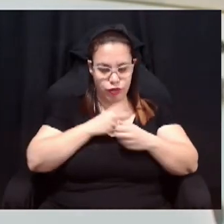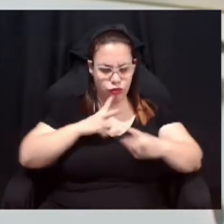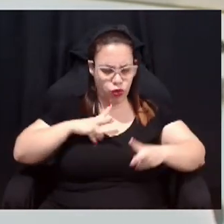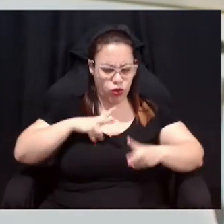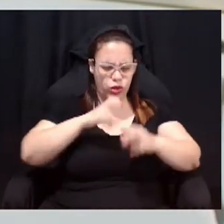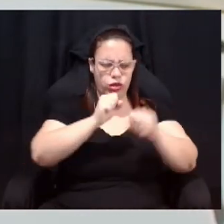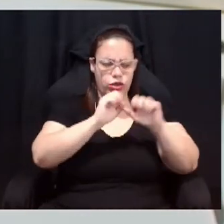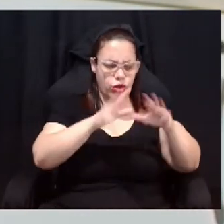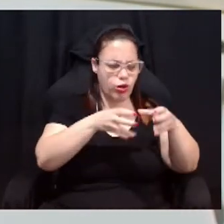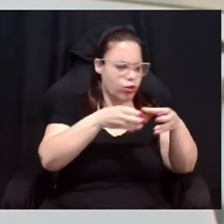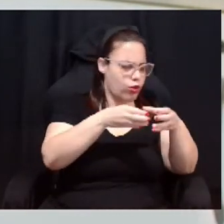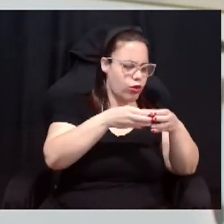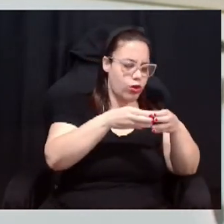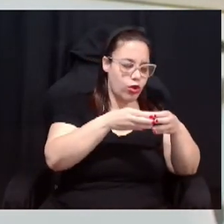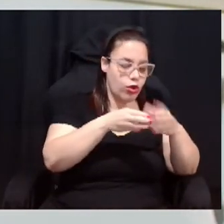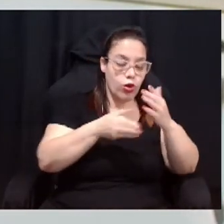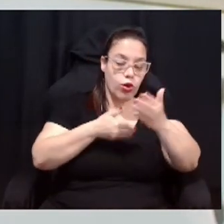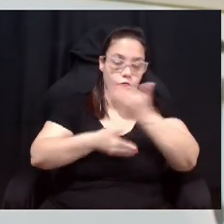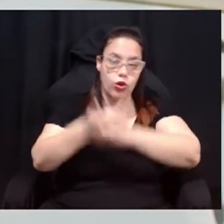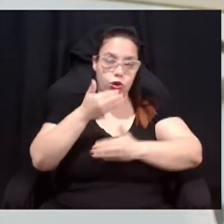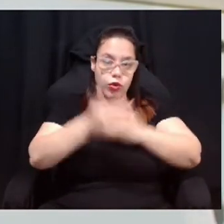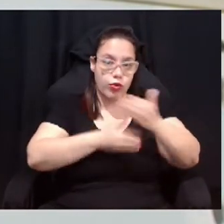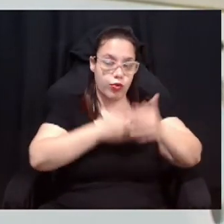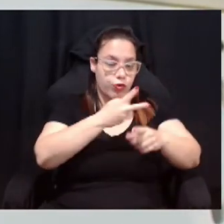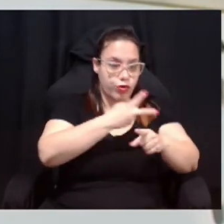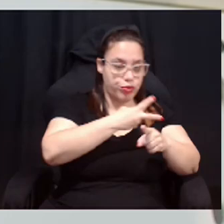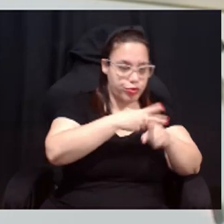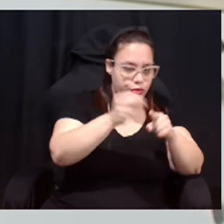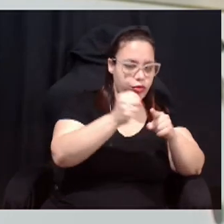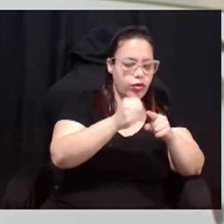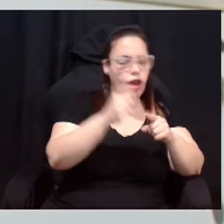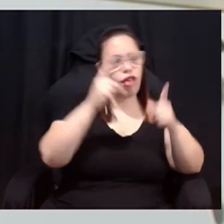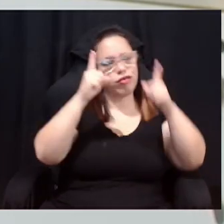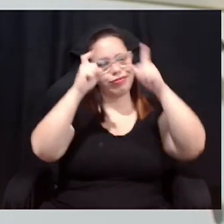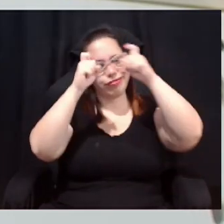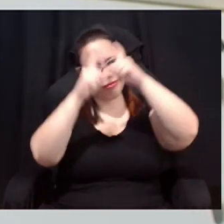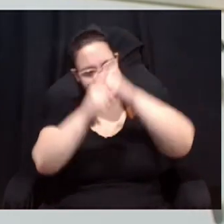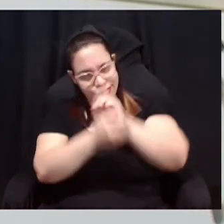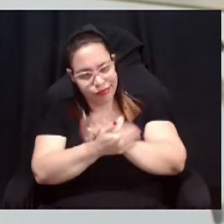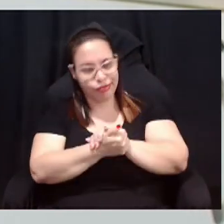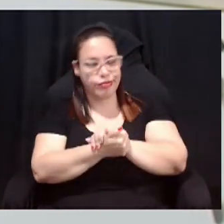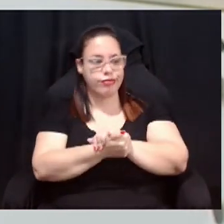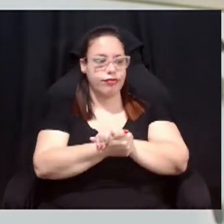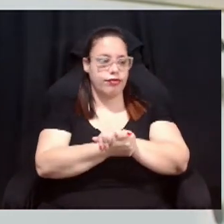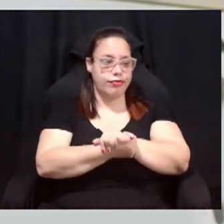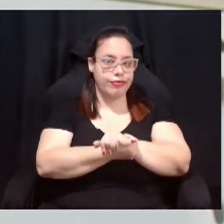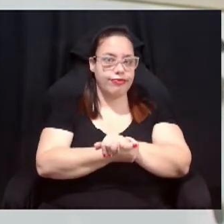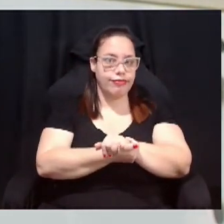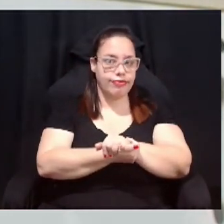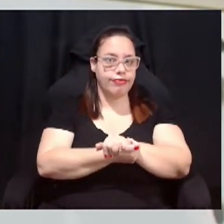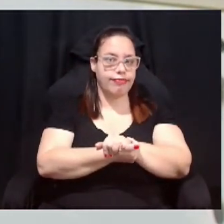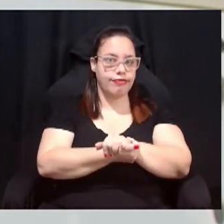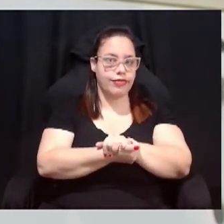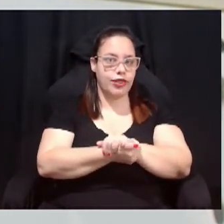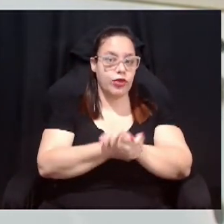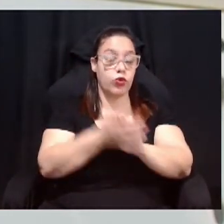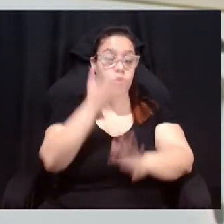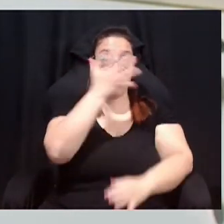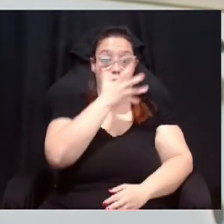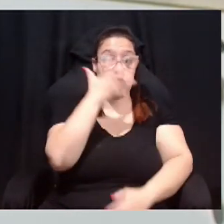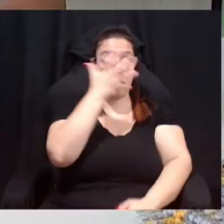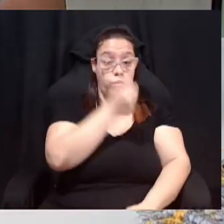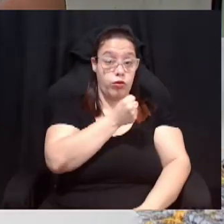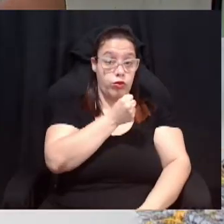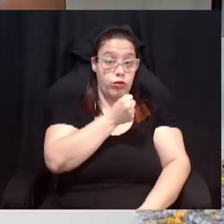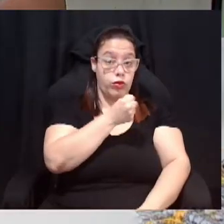quando a gente compartilha as nossas conquistas, as nossas dificuldades. Então, foi bem bonito, assim, essa reação